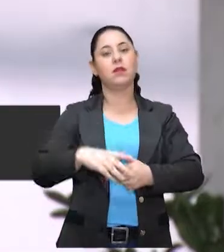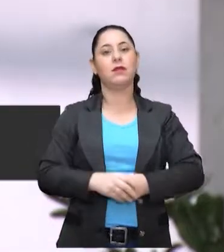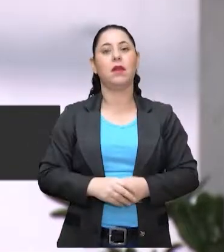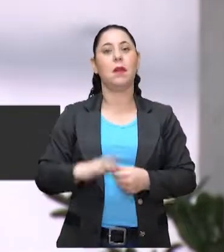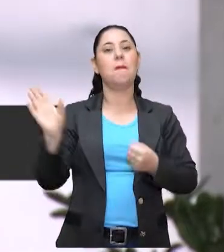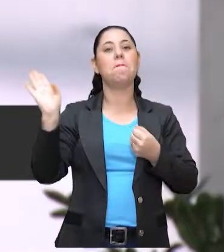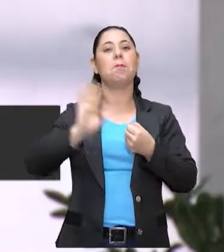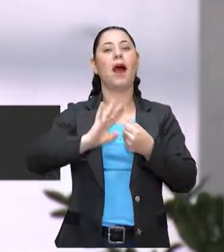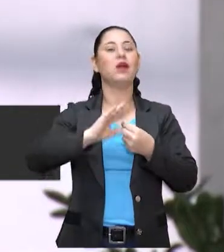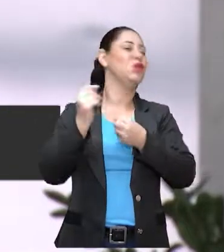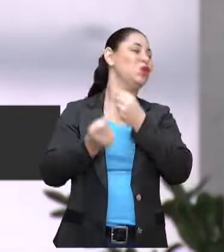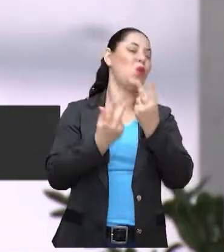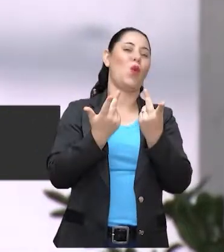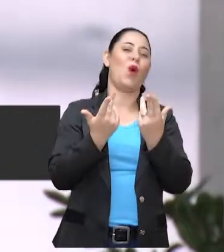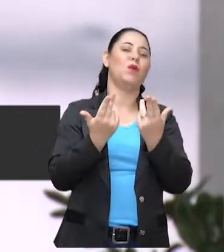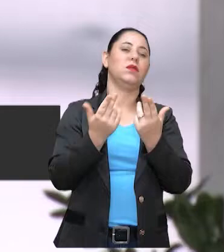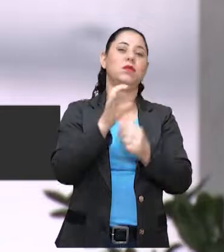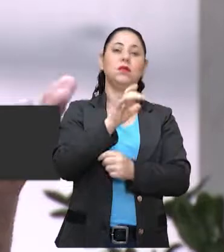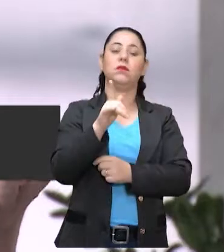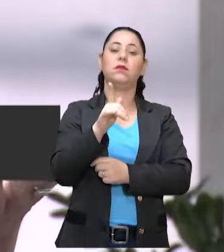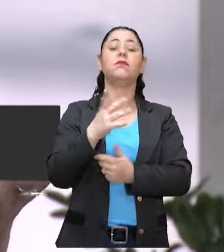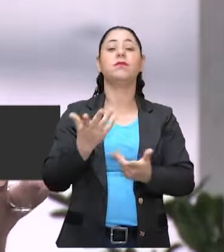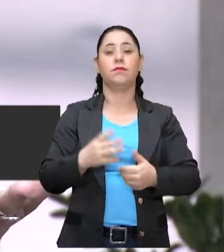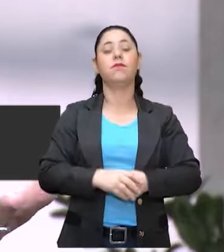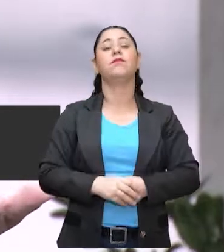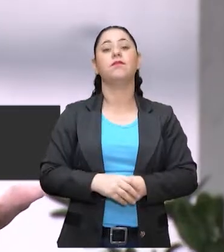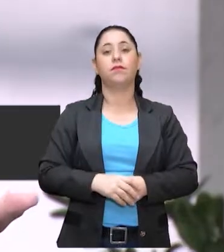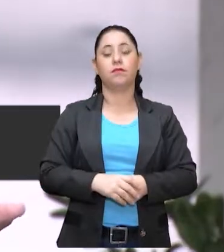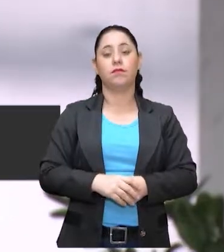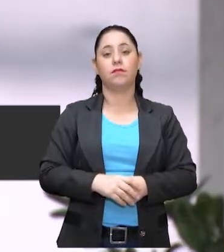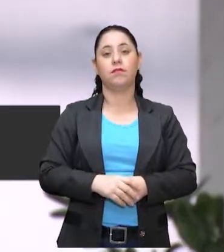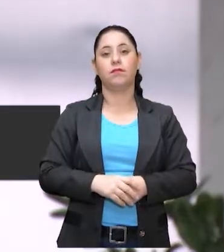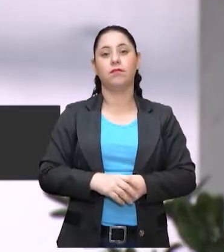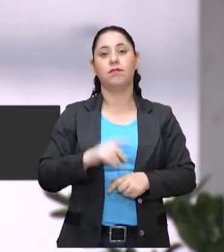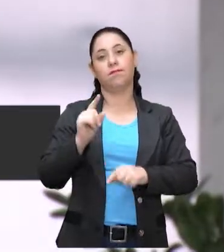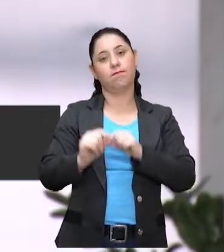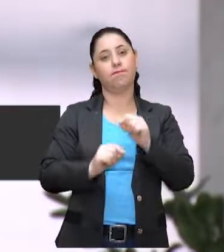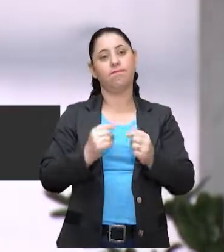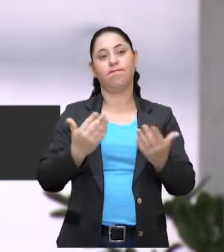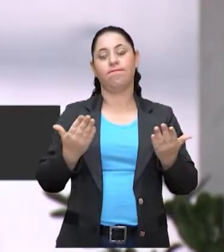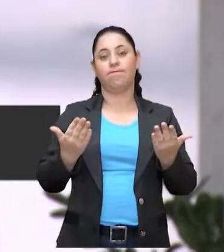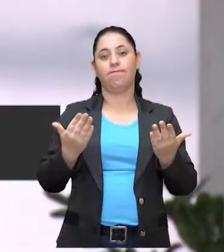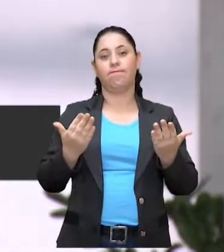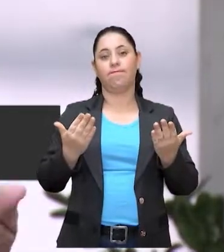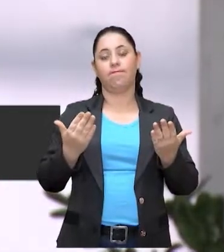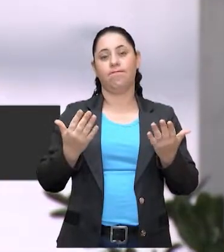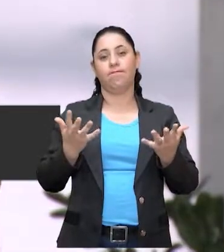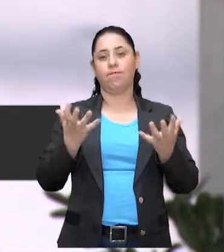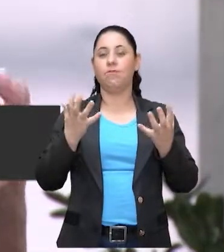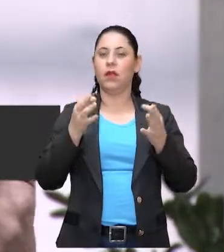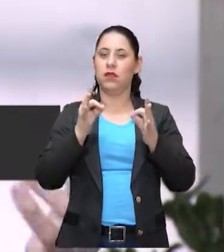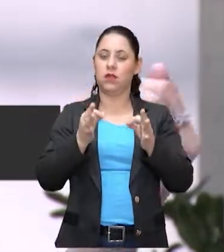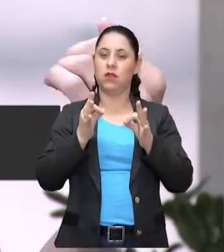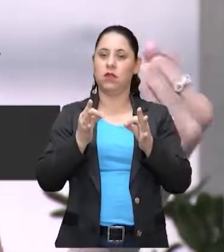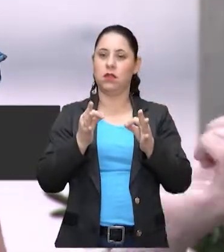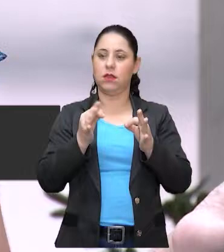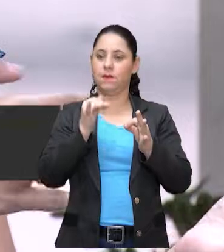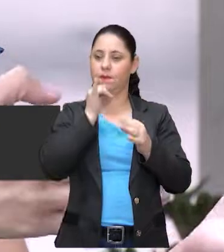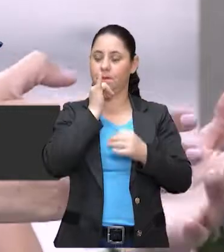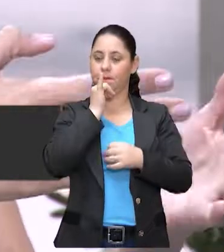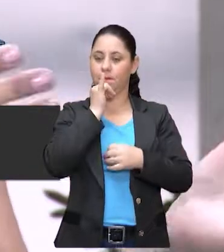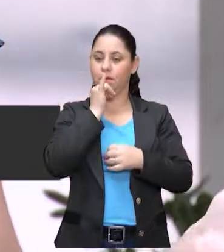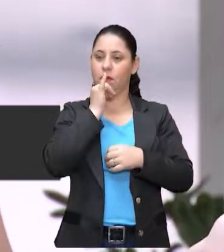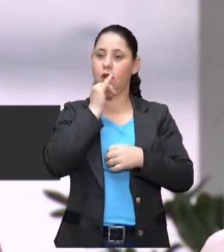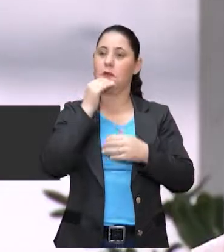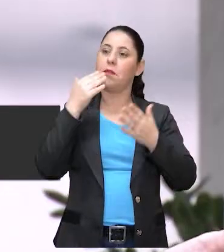Vamos ser bairristas daqui de Campo Grande. Realidade, né? Exato. Então, assim... Adoraria, eu tenho certeza que se